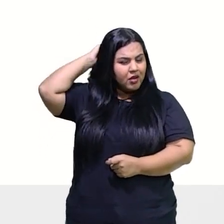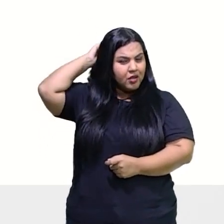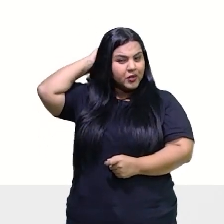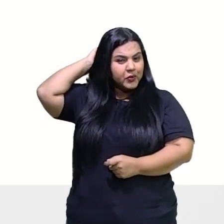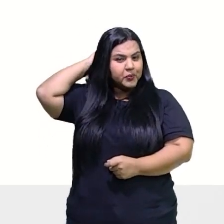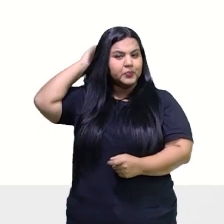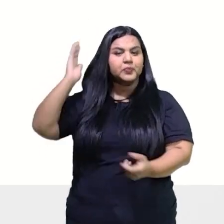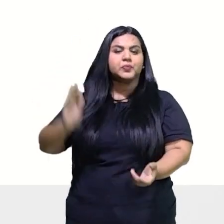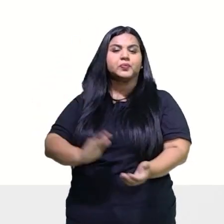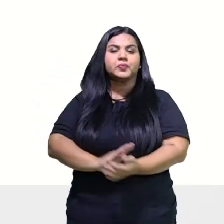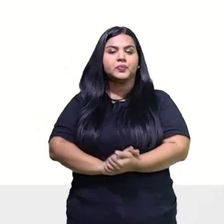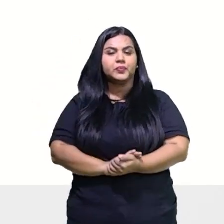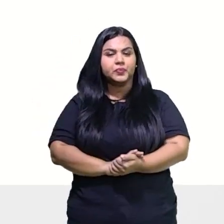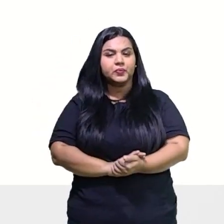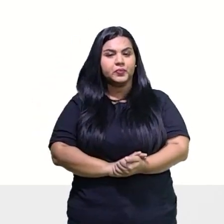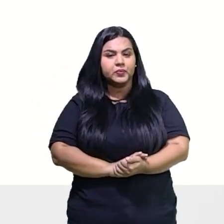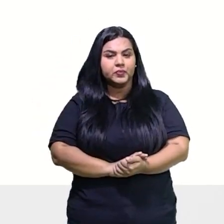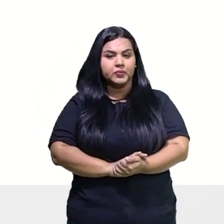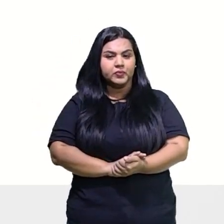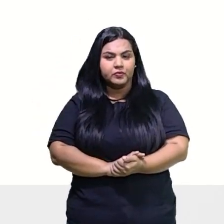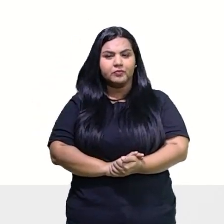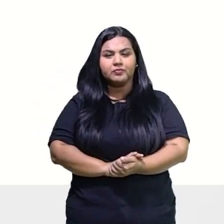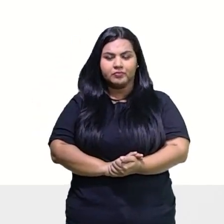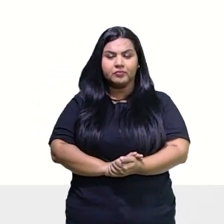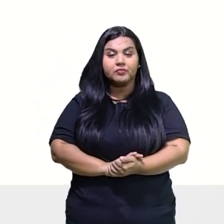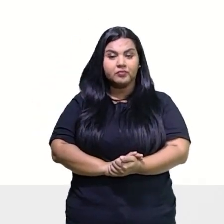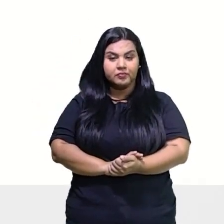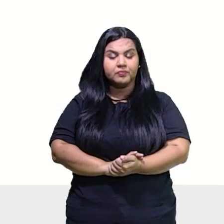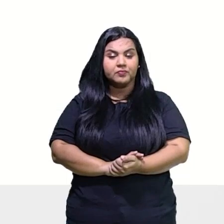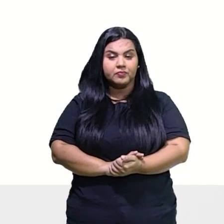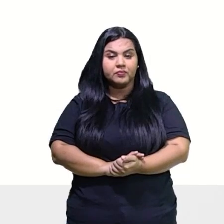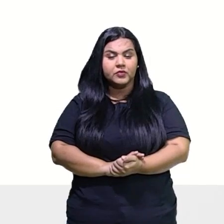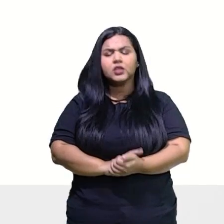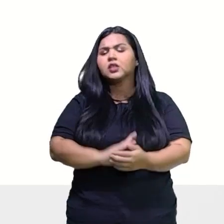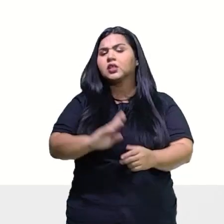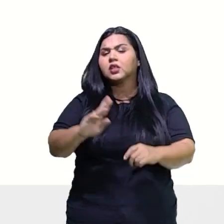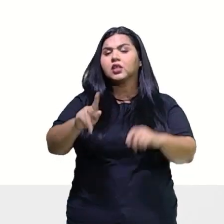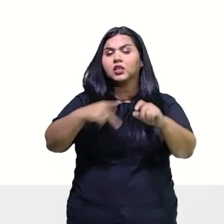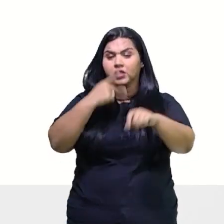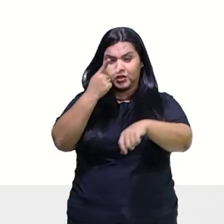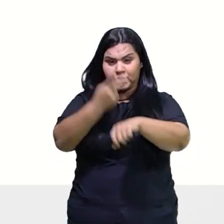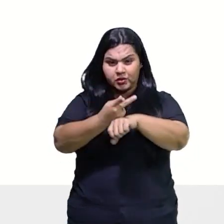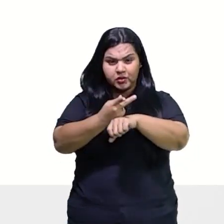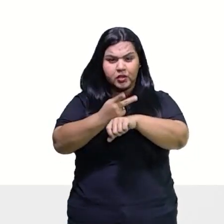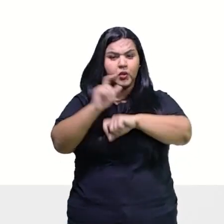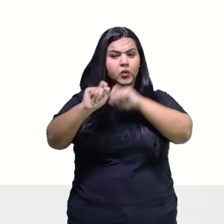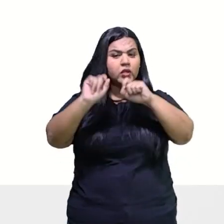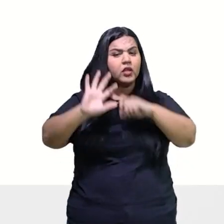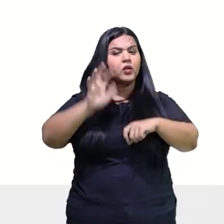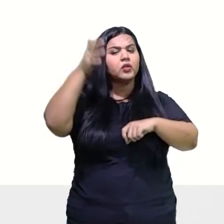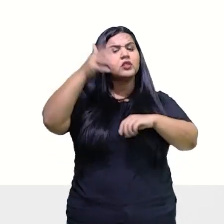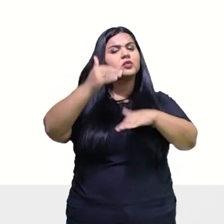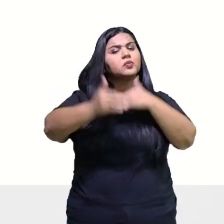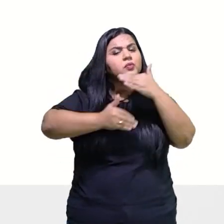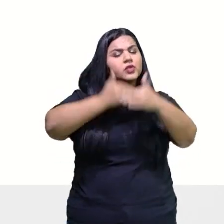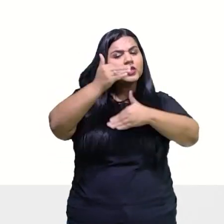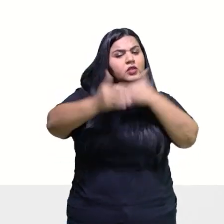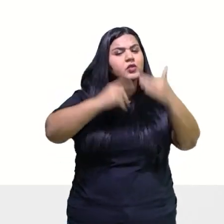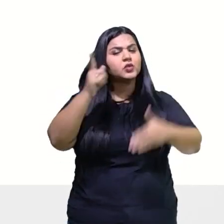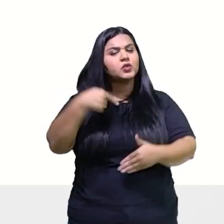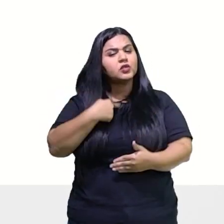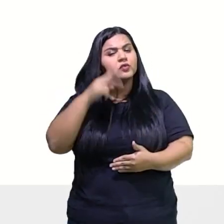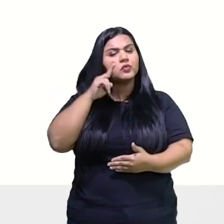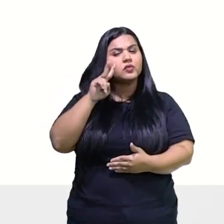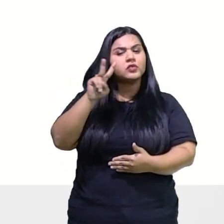outro. Meus alunos amam isso. Grão-Pará. Depois da província do Grão-Pará, acontece aquele processo que nós já